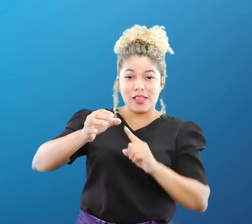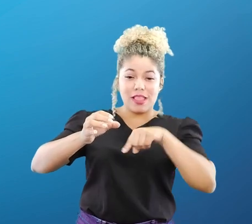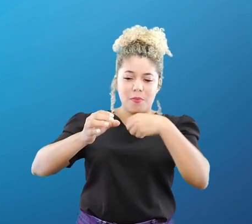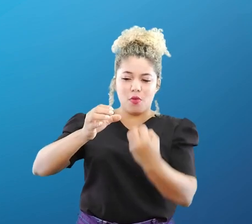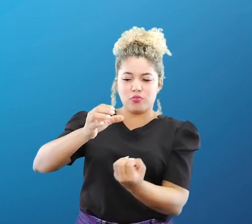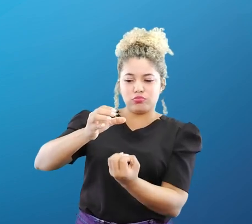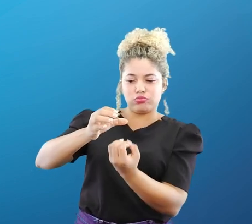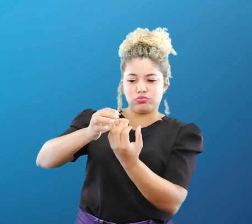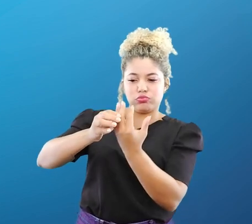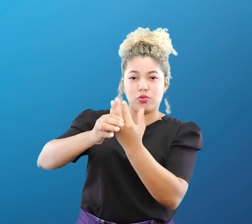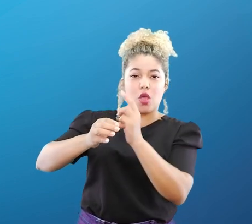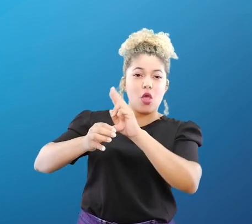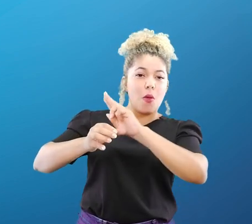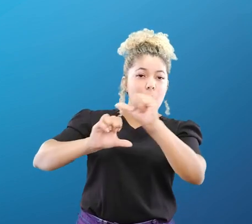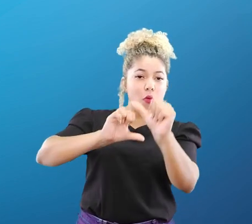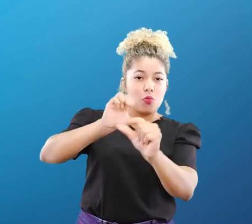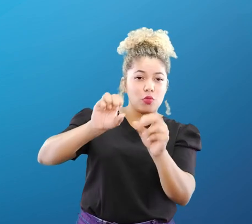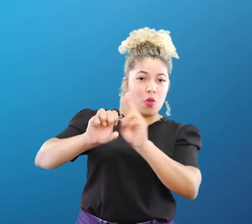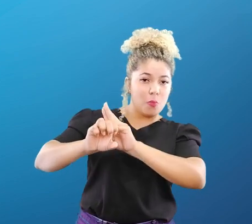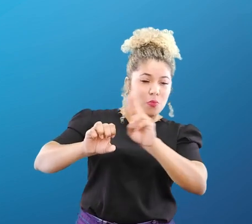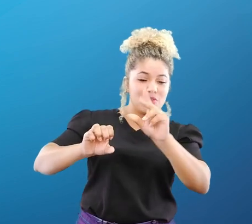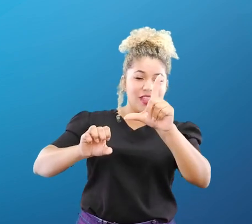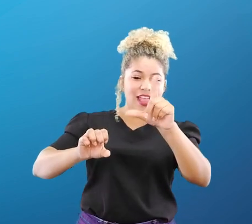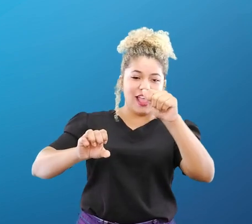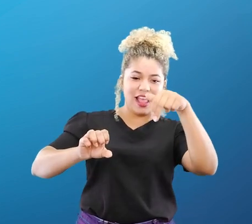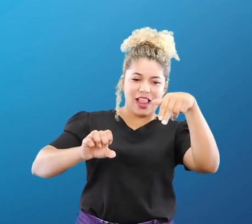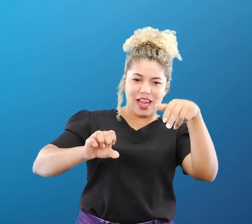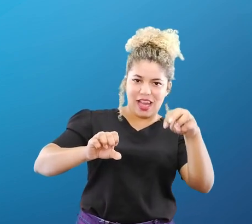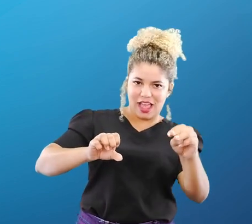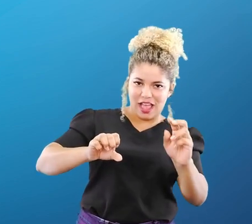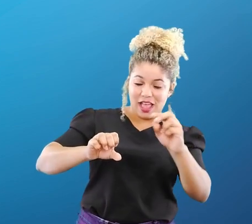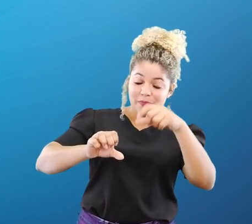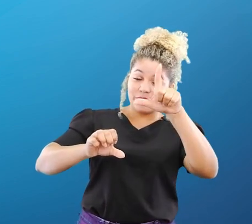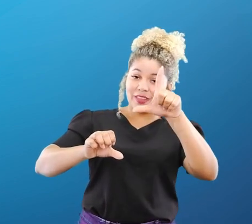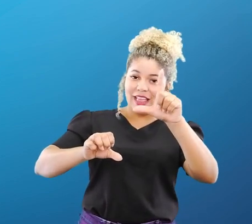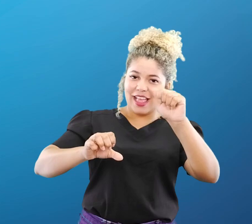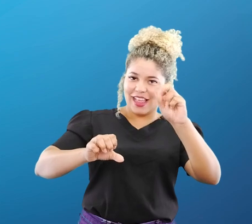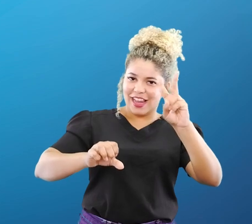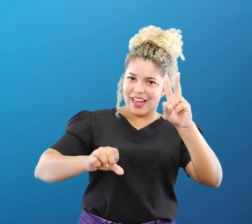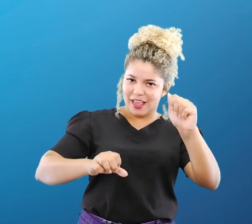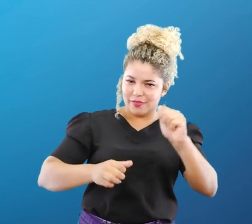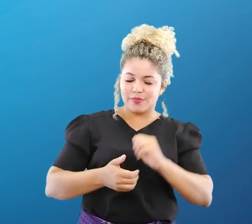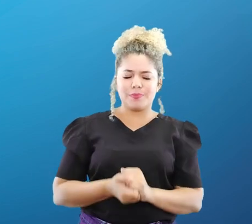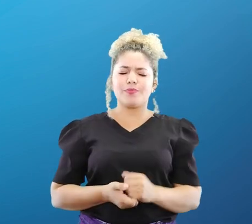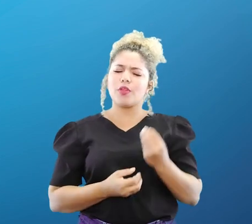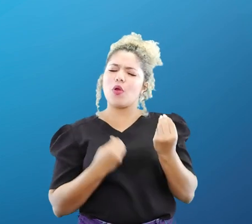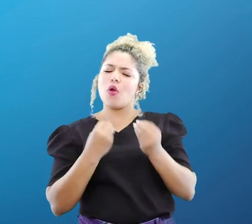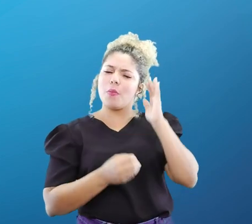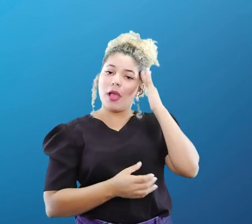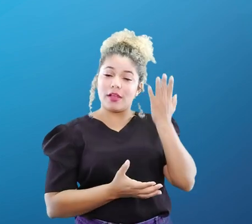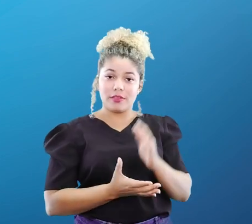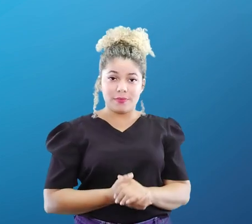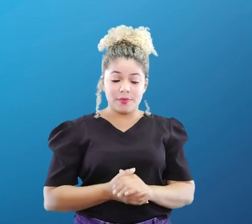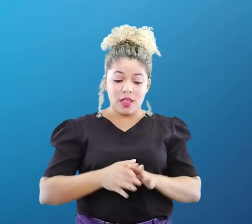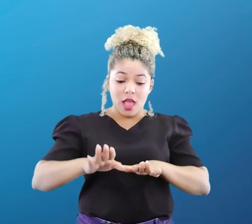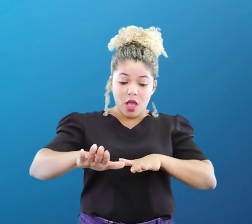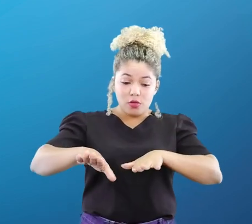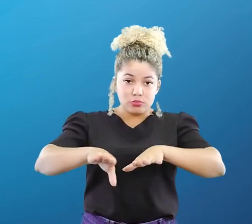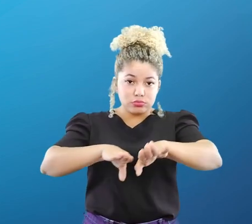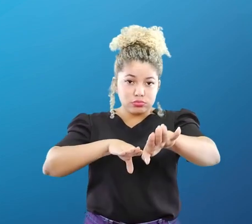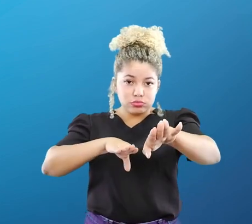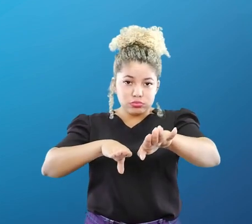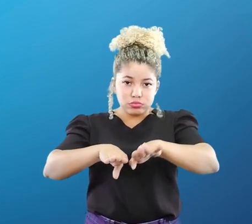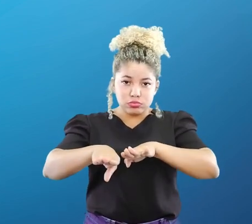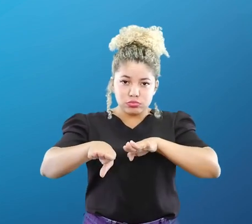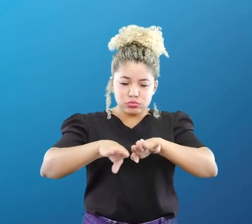quando atinge a estrutura rochosa da Terra. Vamos entender como isso acontece. A movimentação das placas,